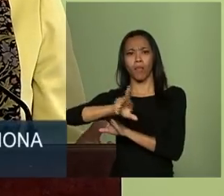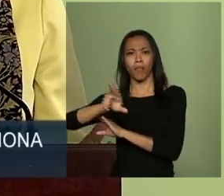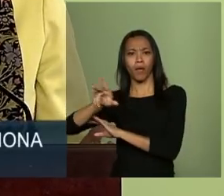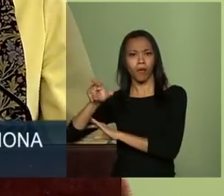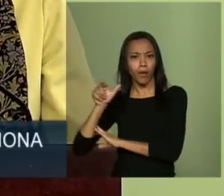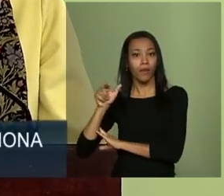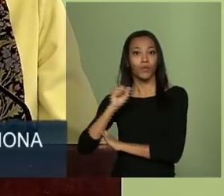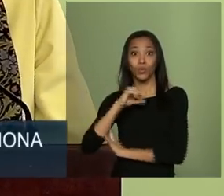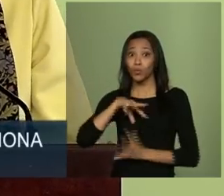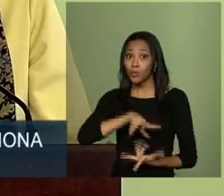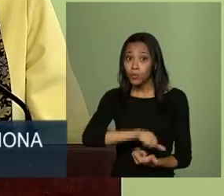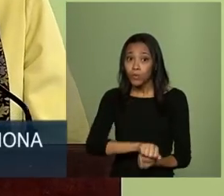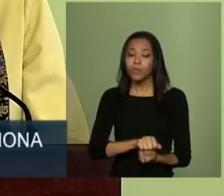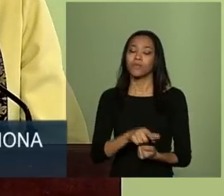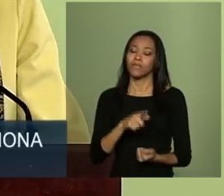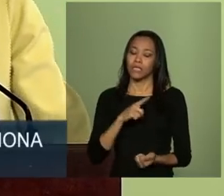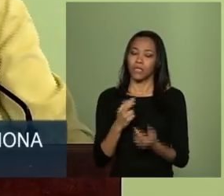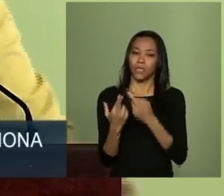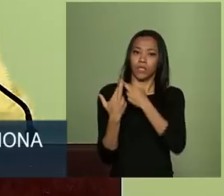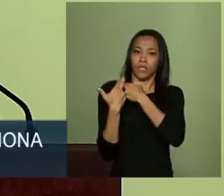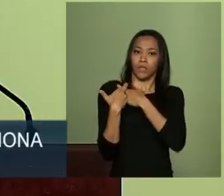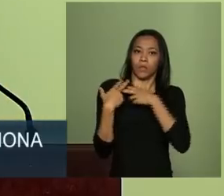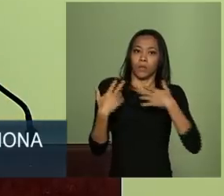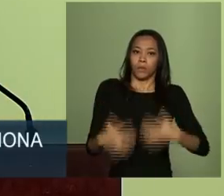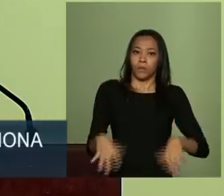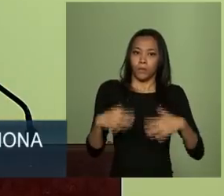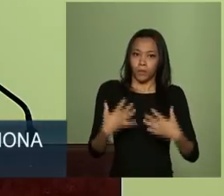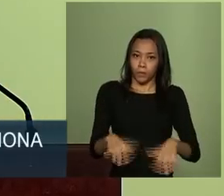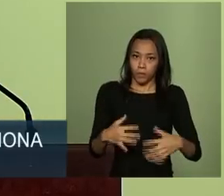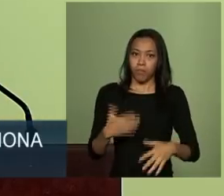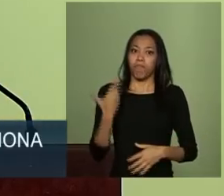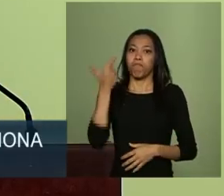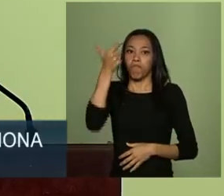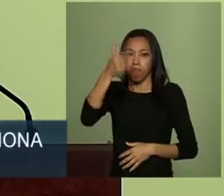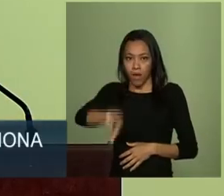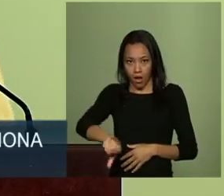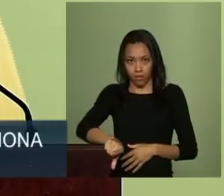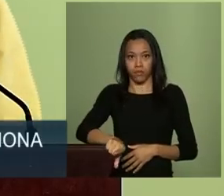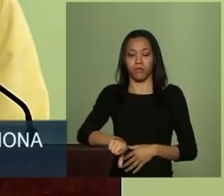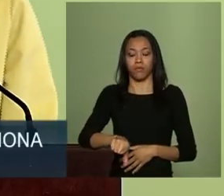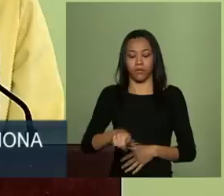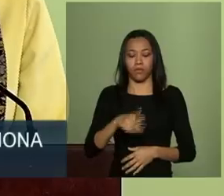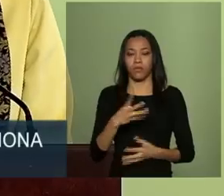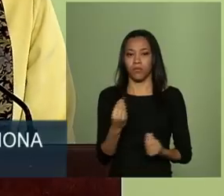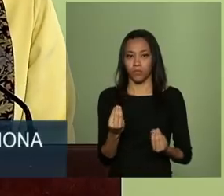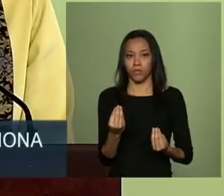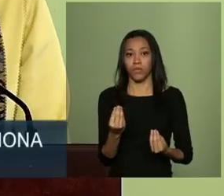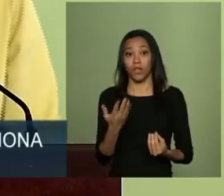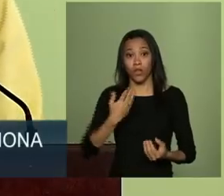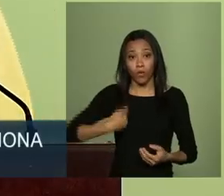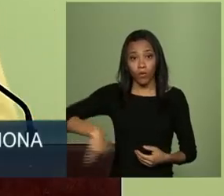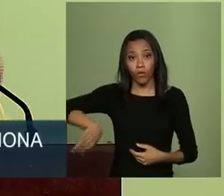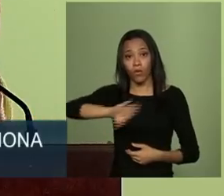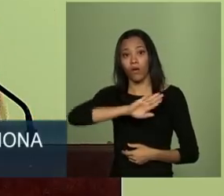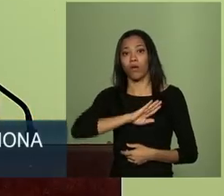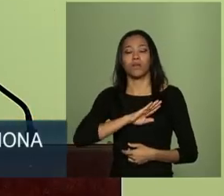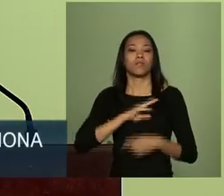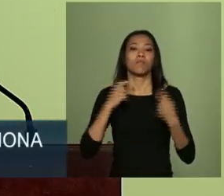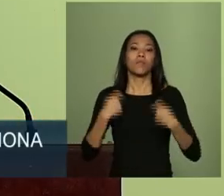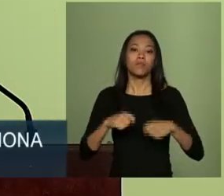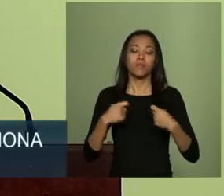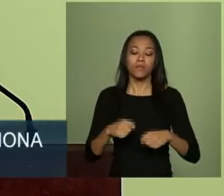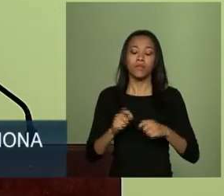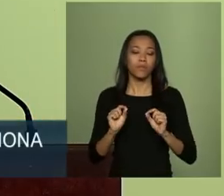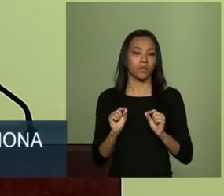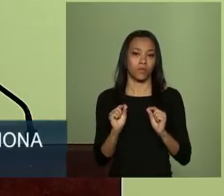tem sempre responsabilidades, mais do que privilégios, tem responsabilidades. Nós devemos uma